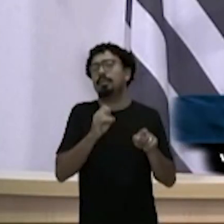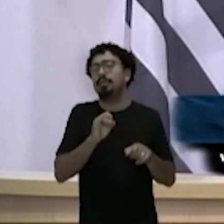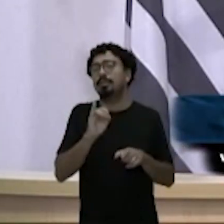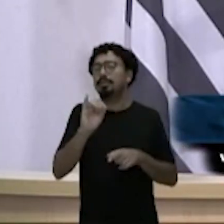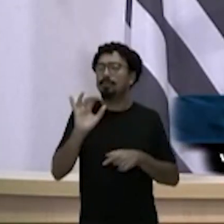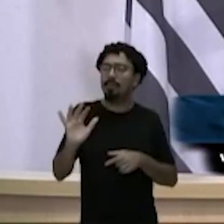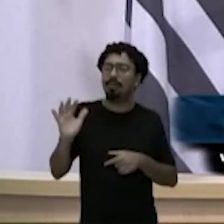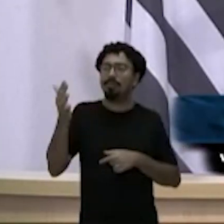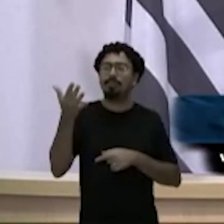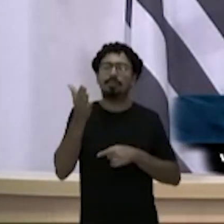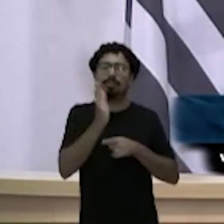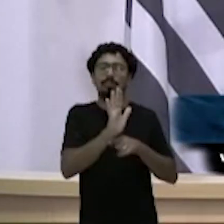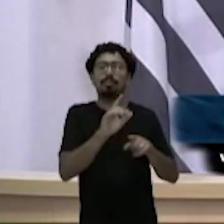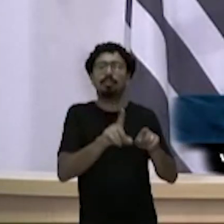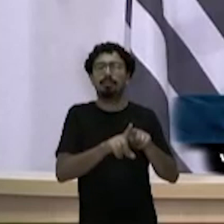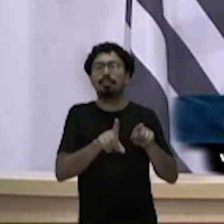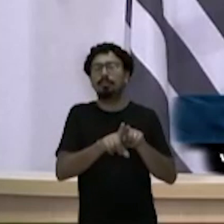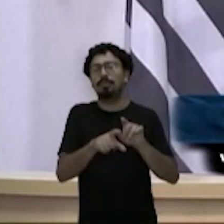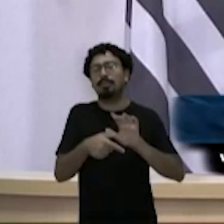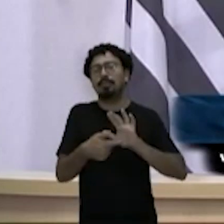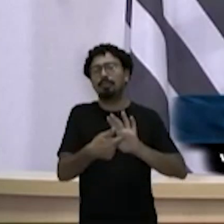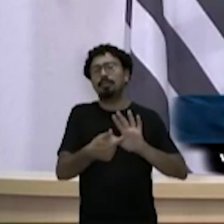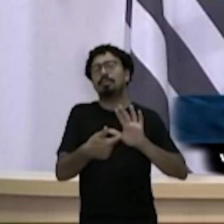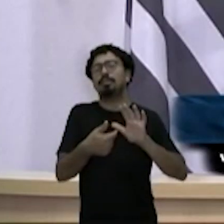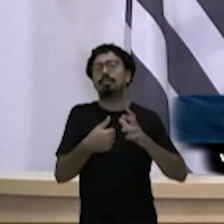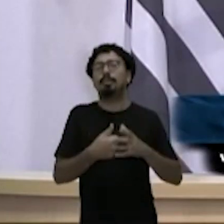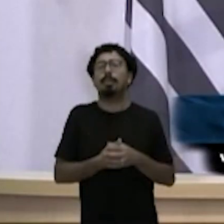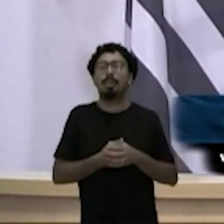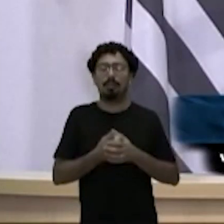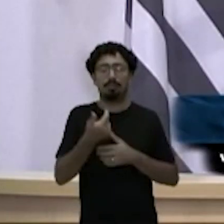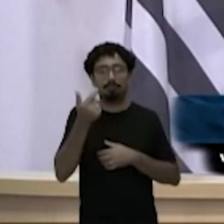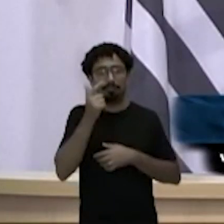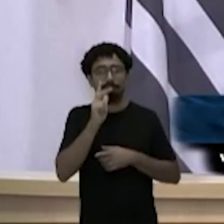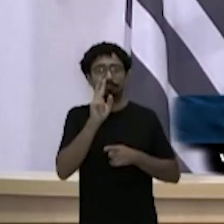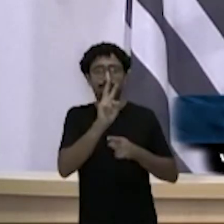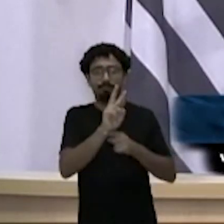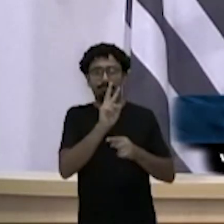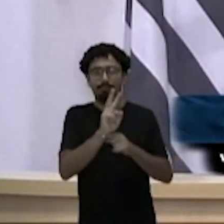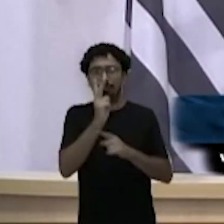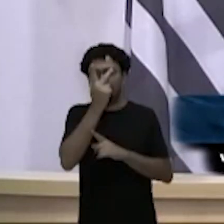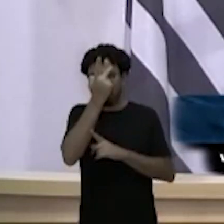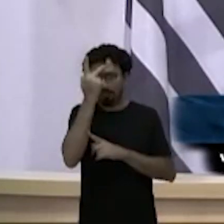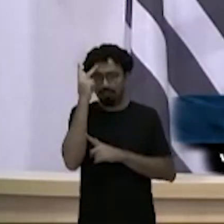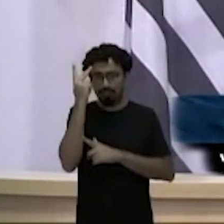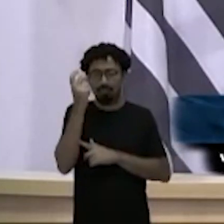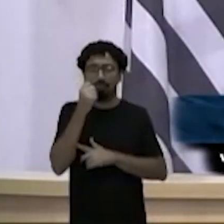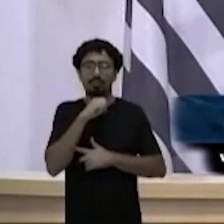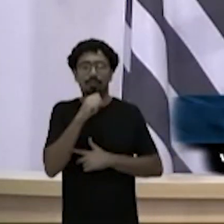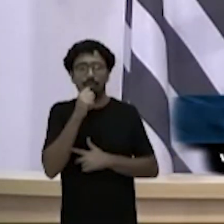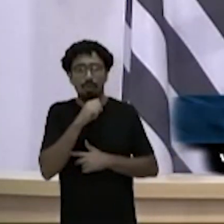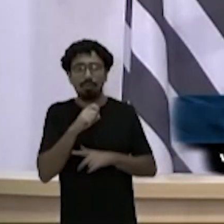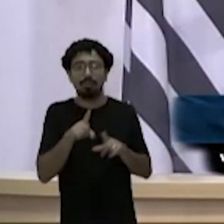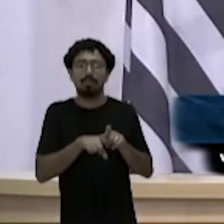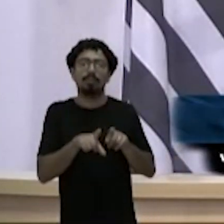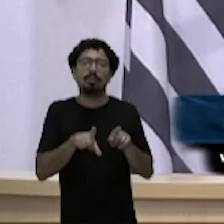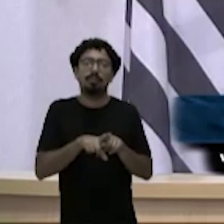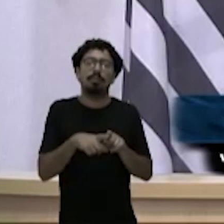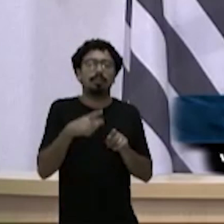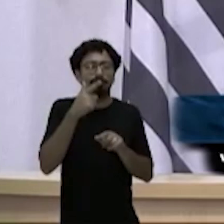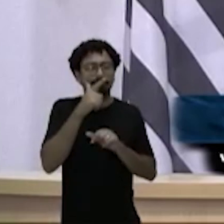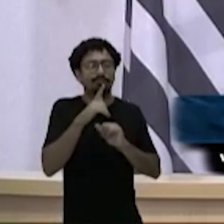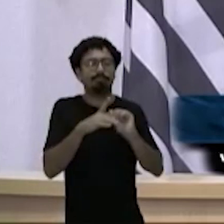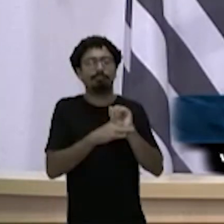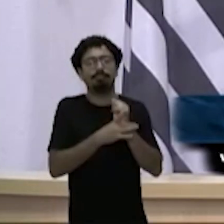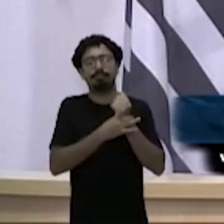acontecer, ajudar a elucidar, preservando não só a integridade dos idosos, mas também garantindo segurança